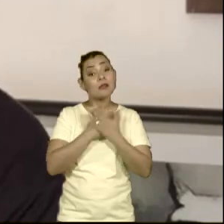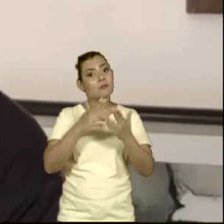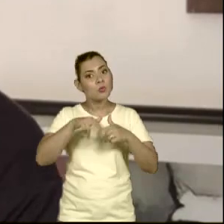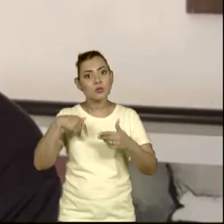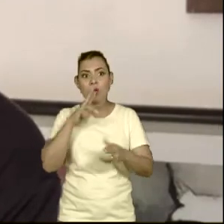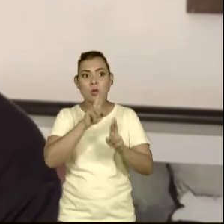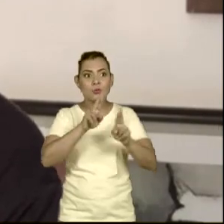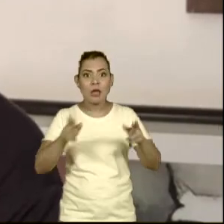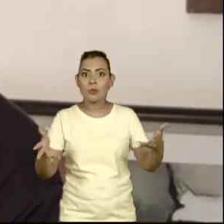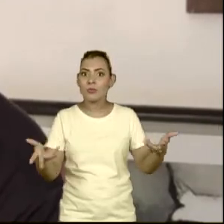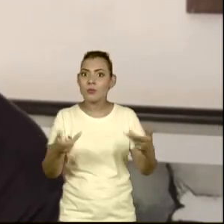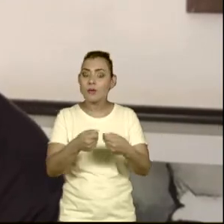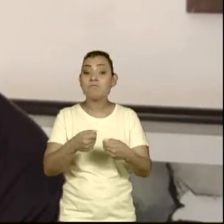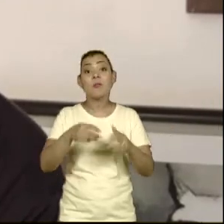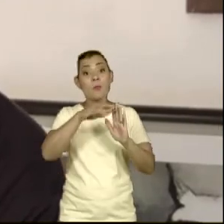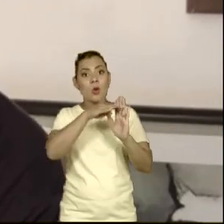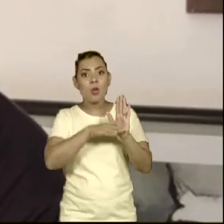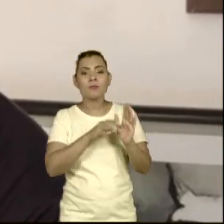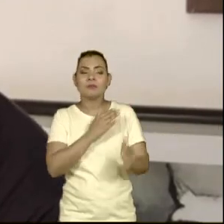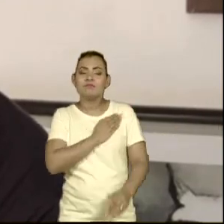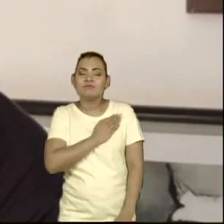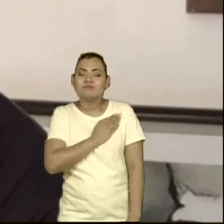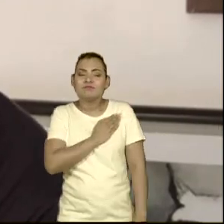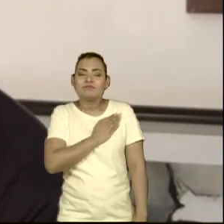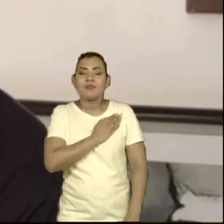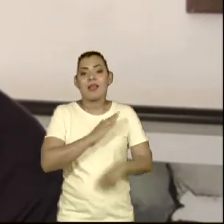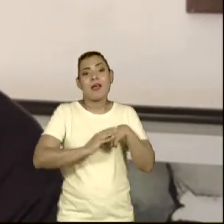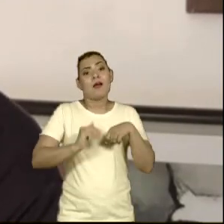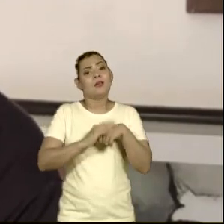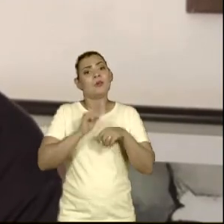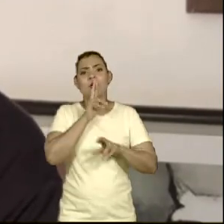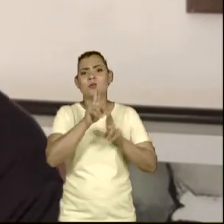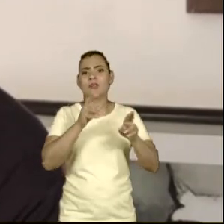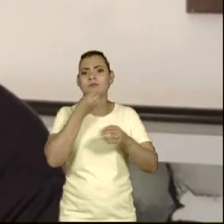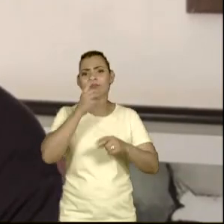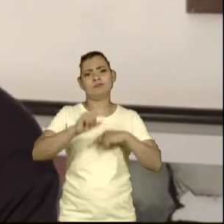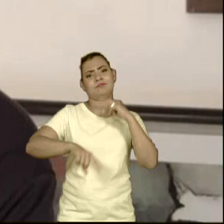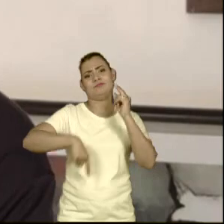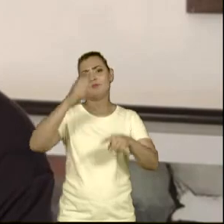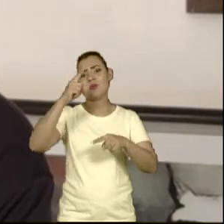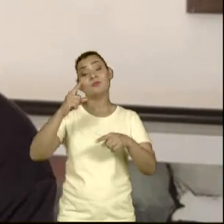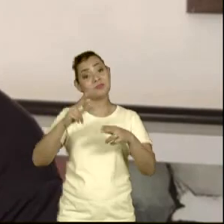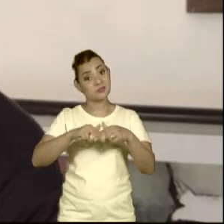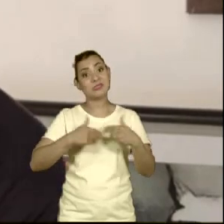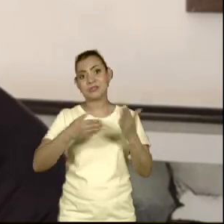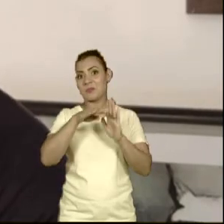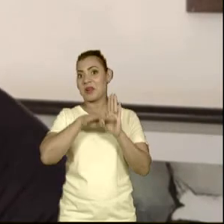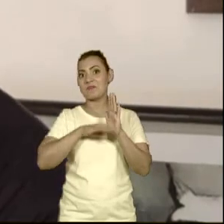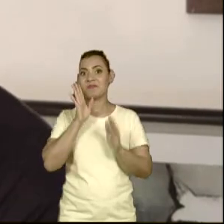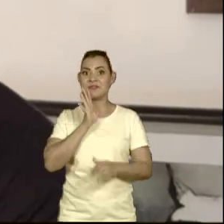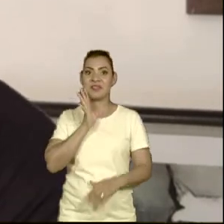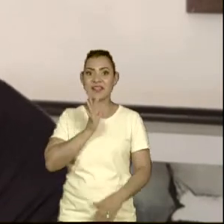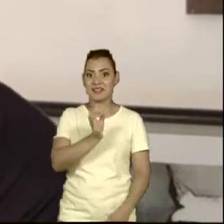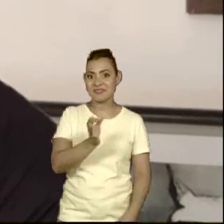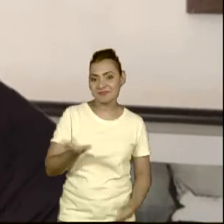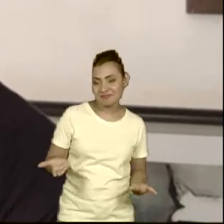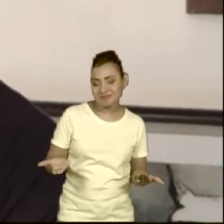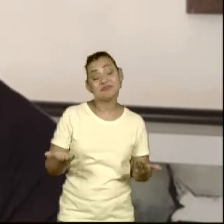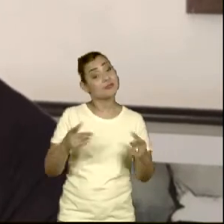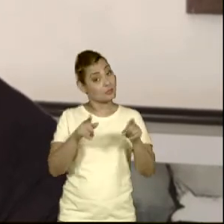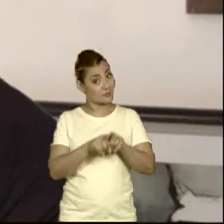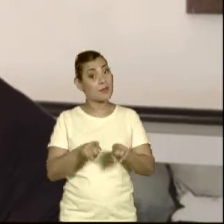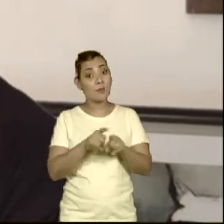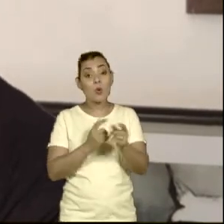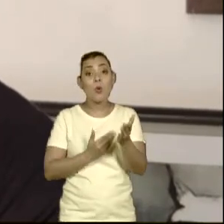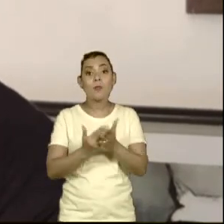um resultado. Eu acho que a gente fazer programa com coração sempre dá resultado e deu resultado que o Cocó se transformou num programa muito legal e que também